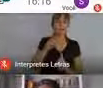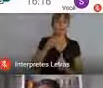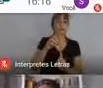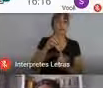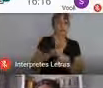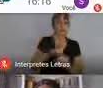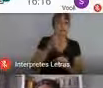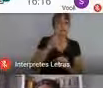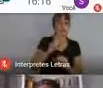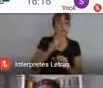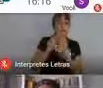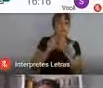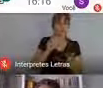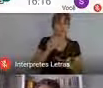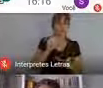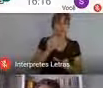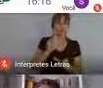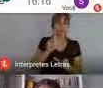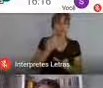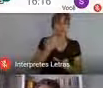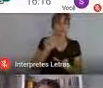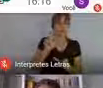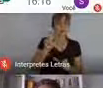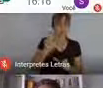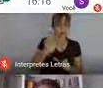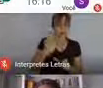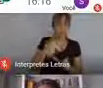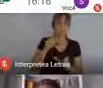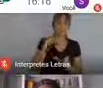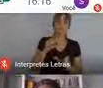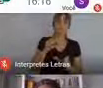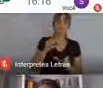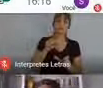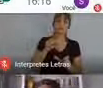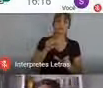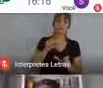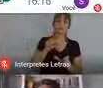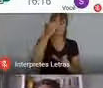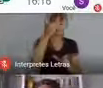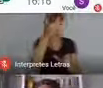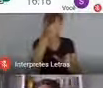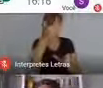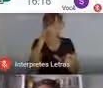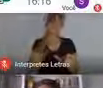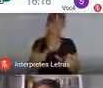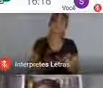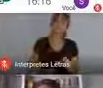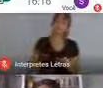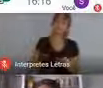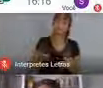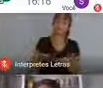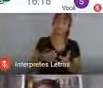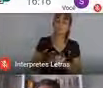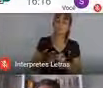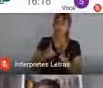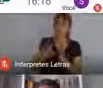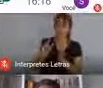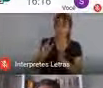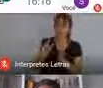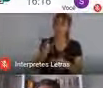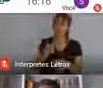doutora Flávia Marinho Lisboa, a quem já eu quero agradecer. Antes, então, de dar